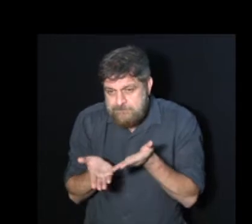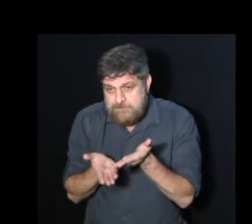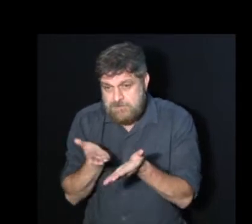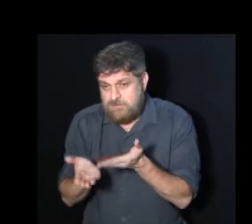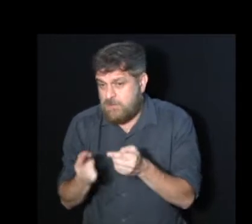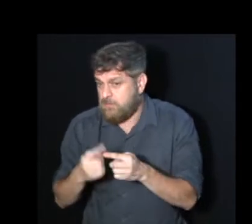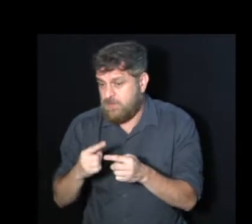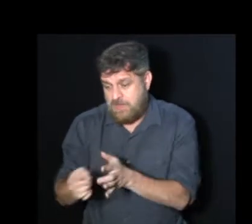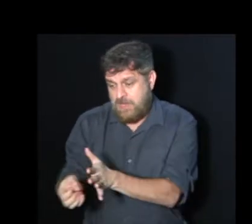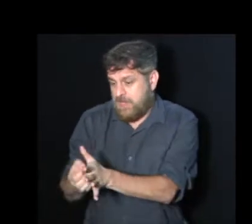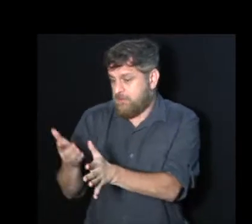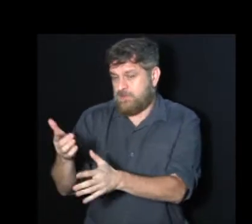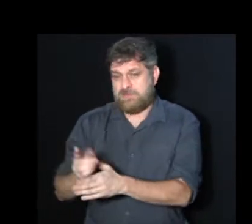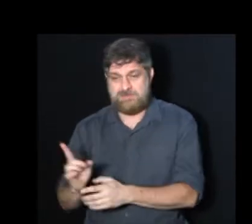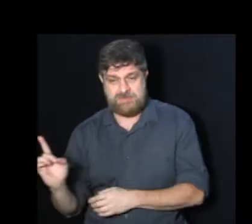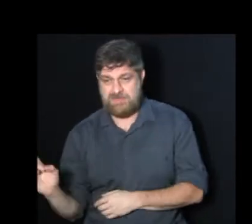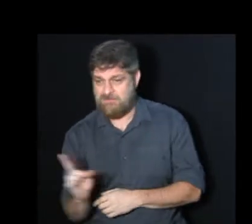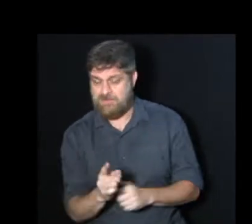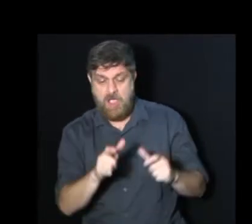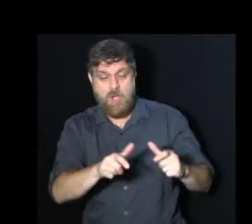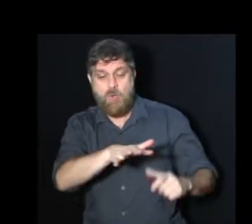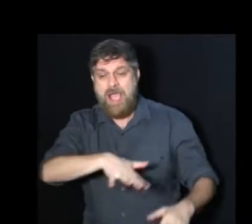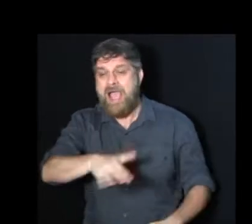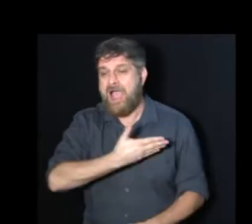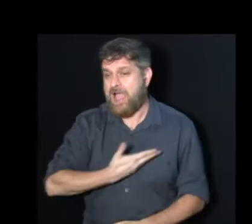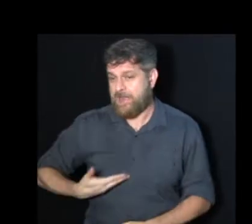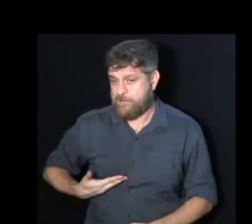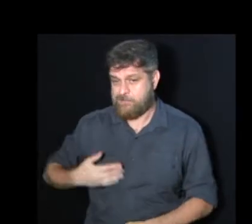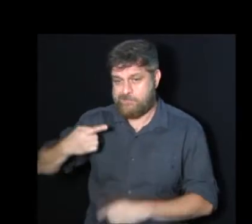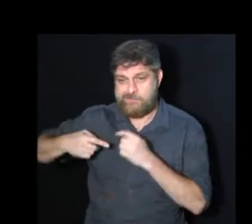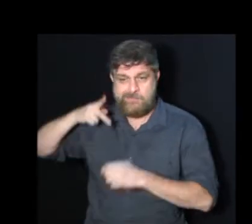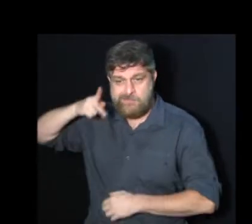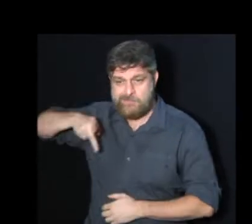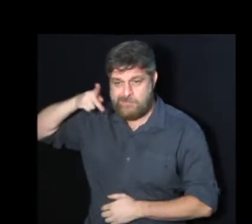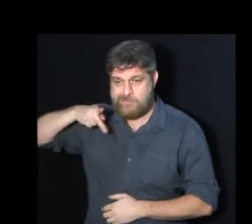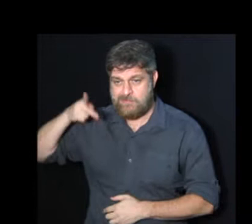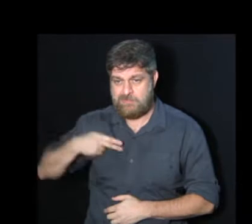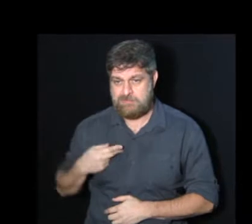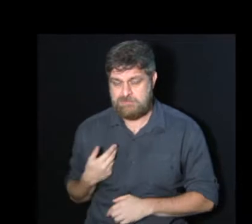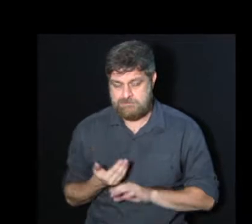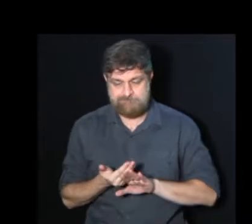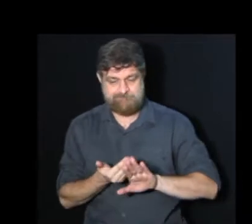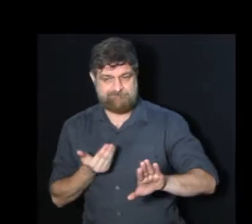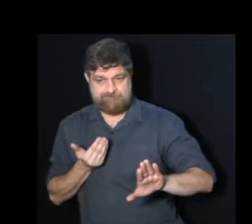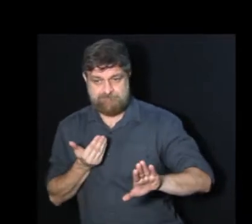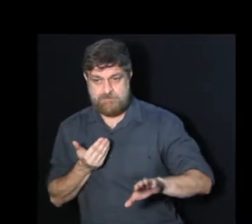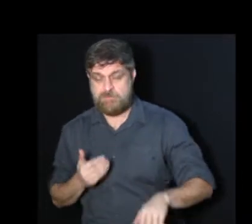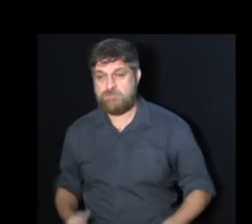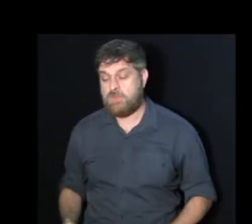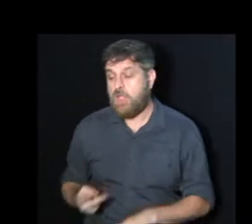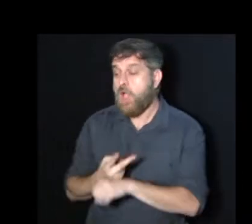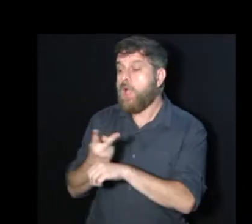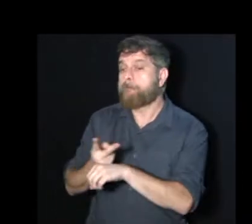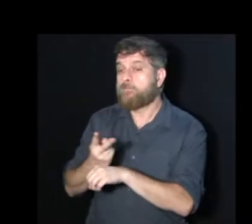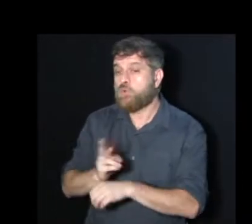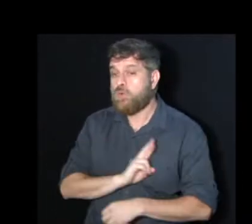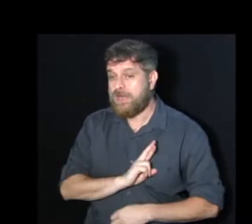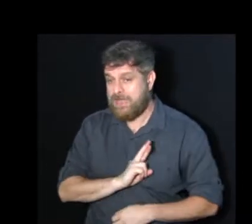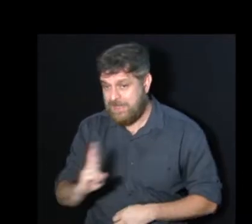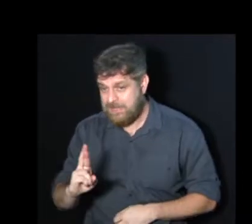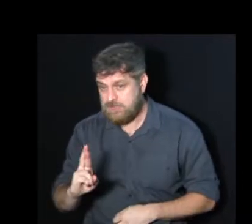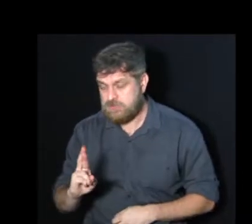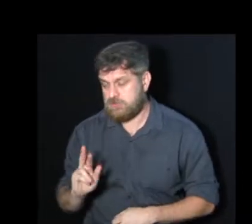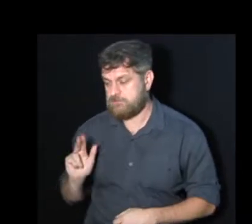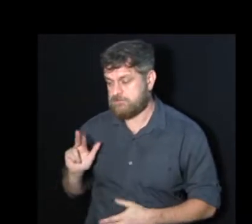chega aos canais de políticas públicas, aos canais de serviços públicos, mas que representam um espaço